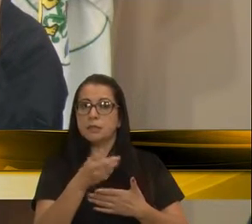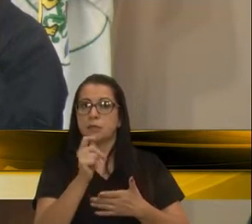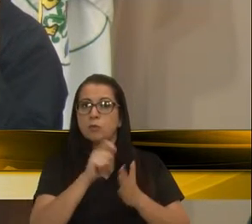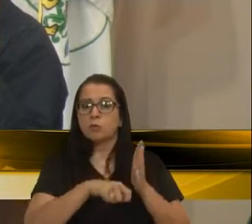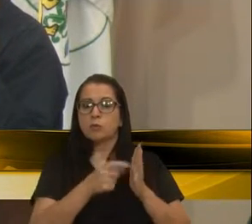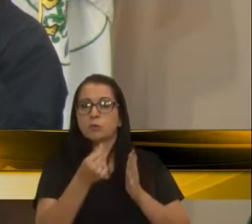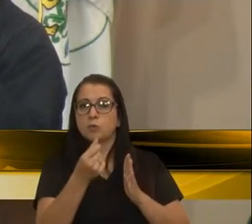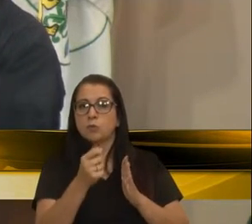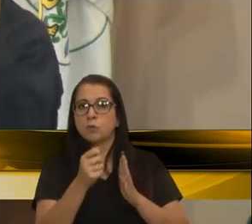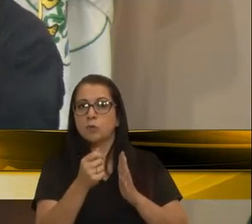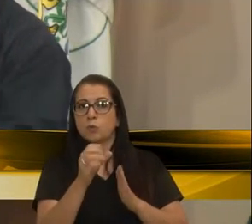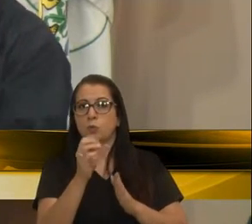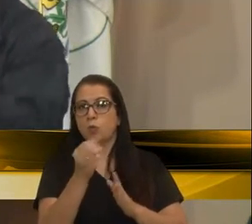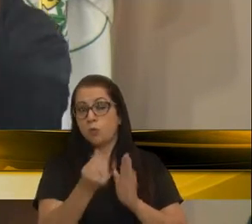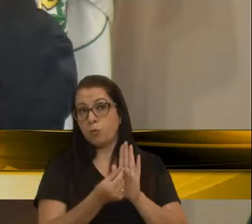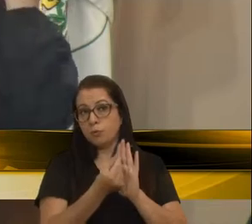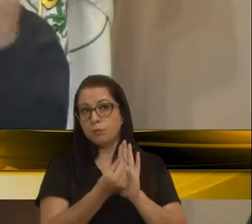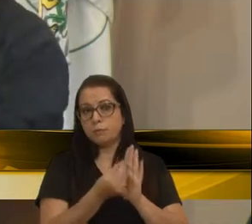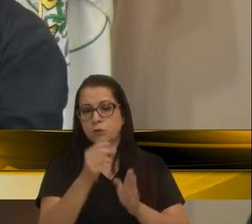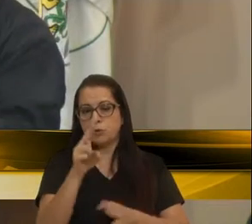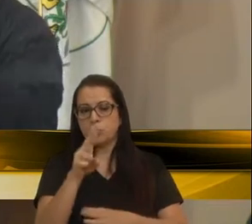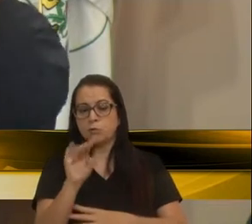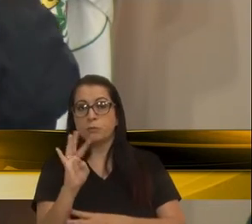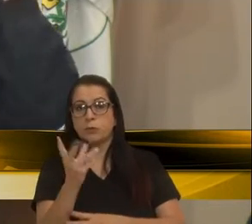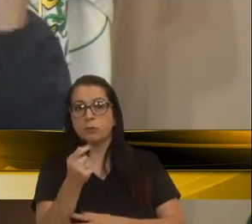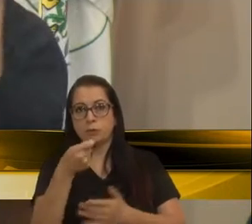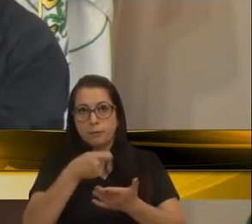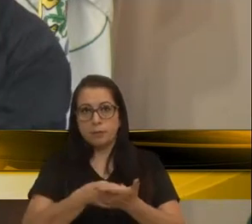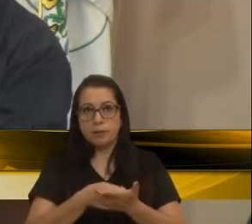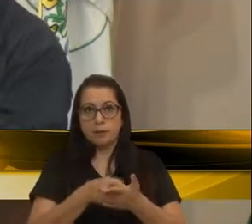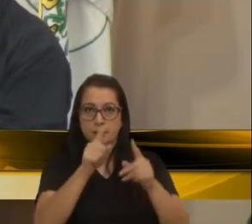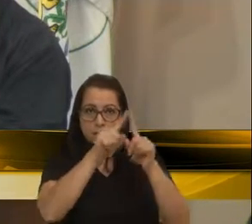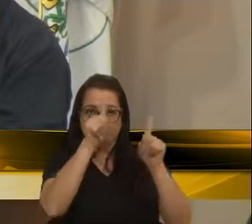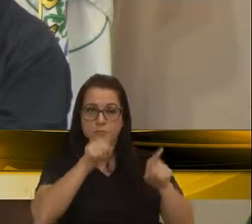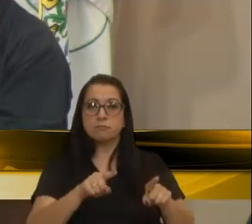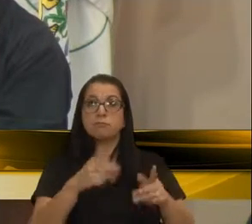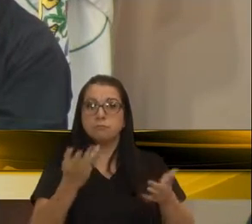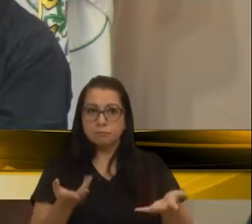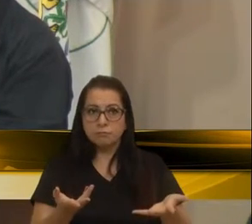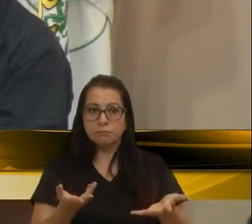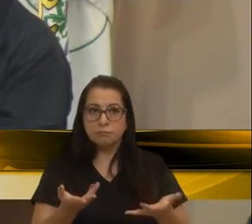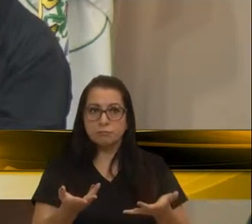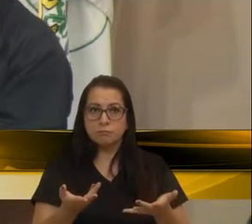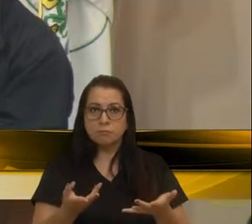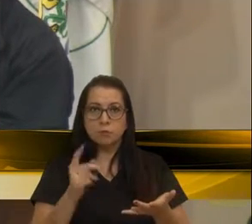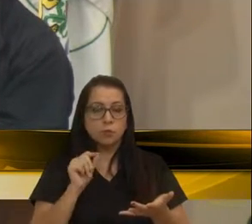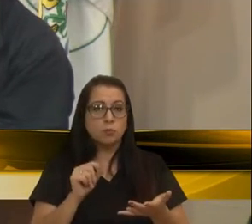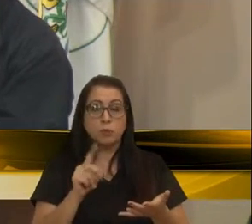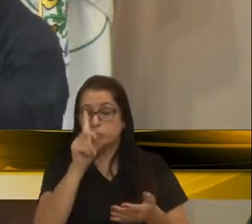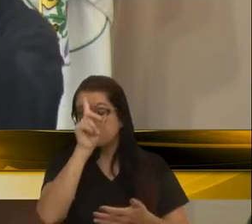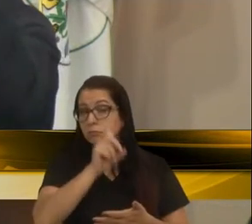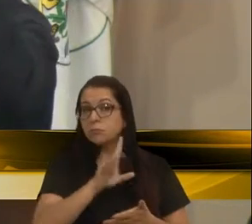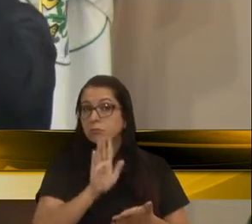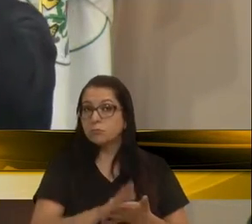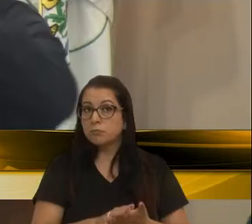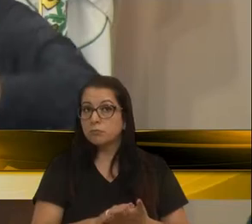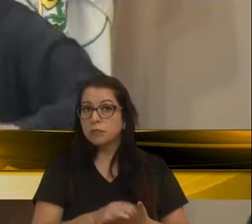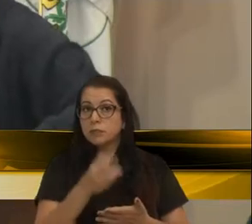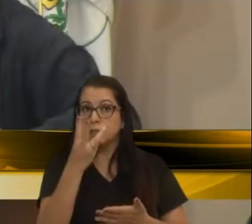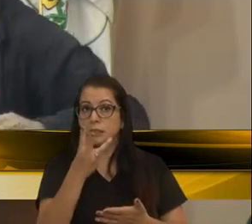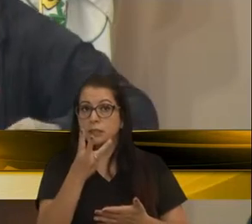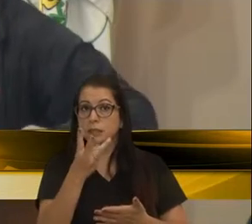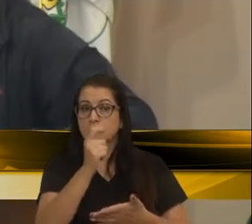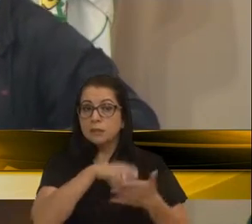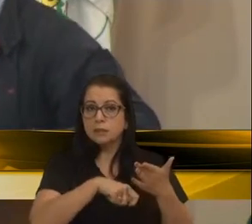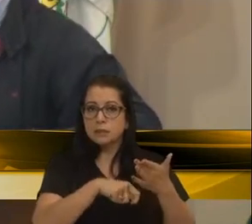de 2 bilhões é o pagamento dos servidores, o que é um direito. Terceira rúbrica,